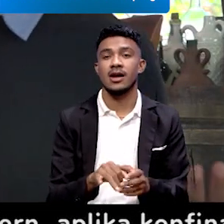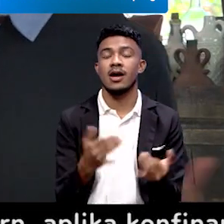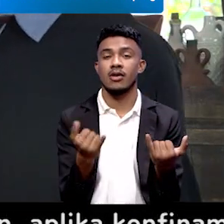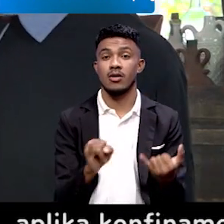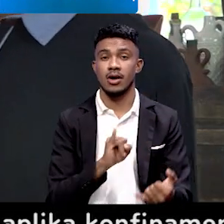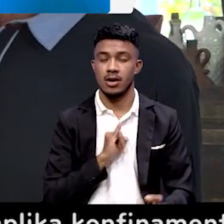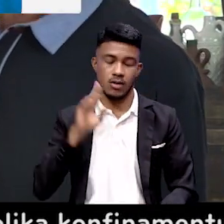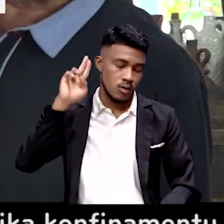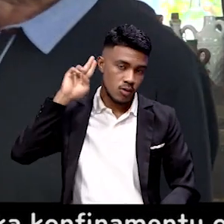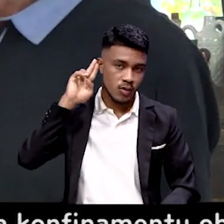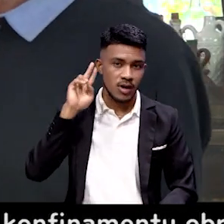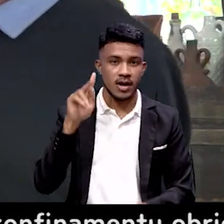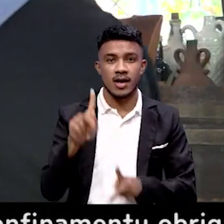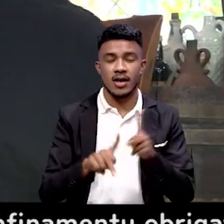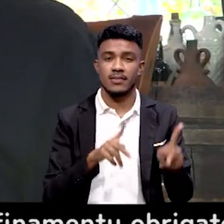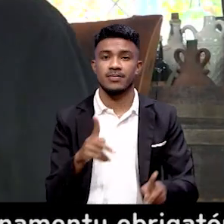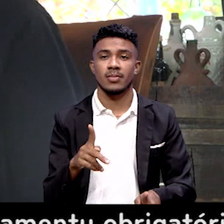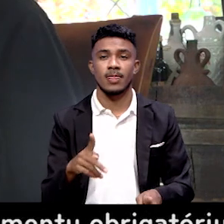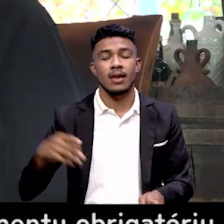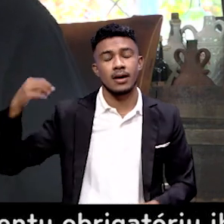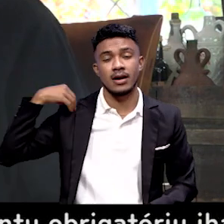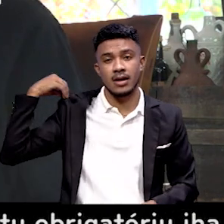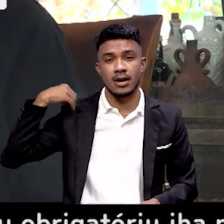Rona, cada candidato presidente,